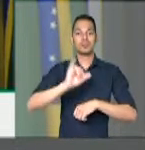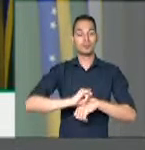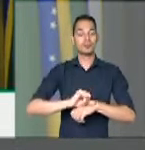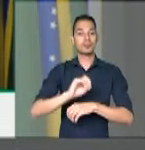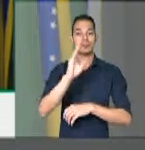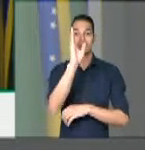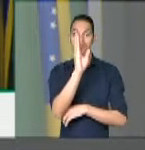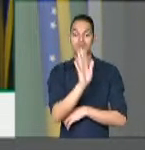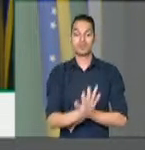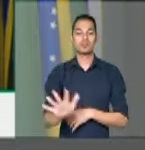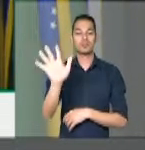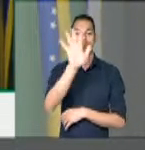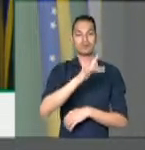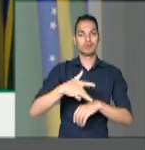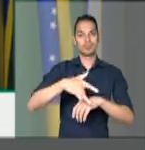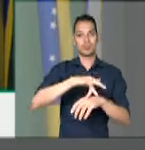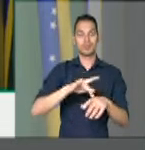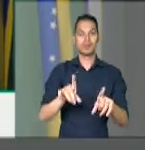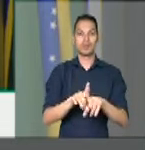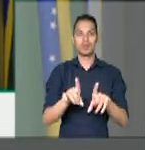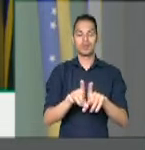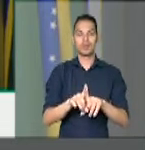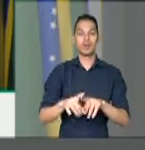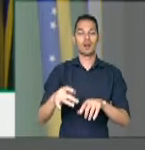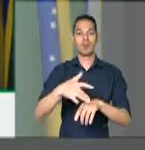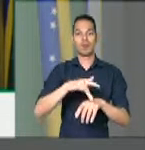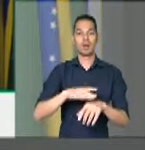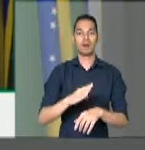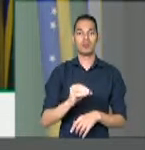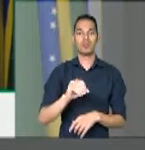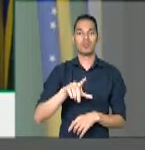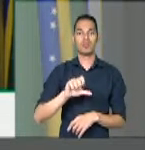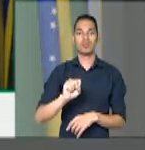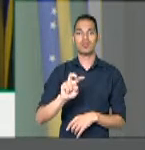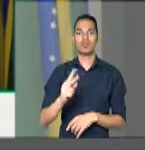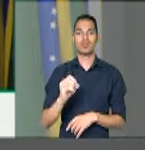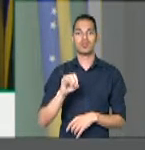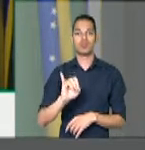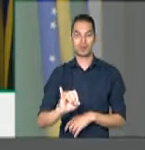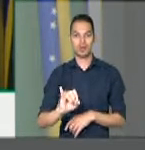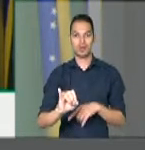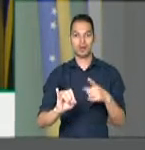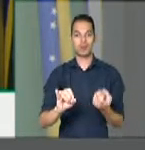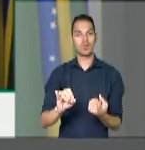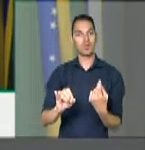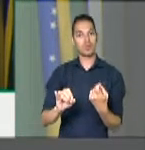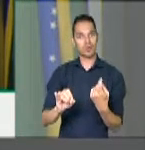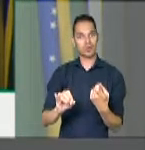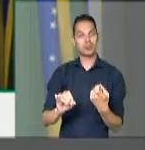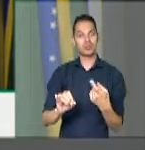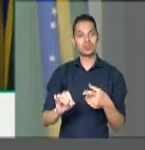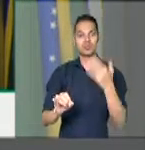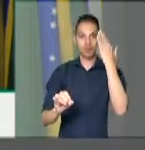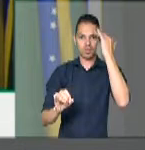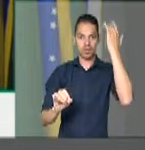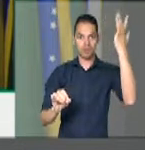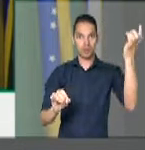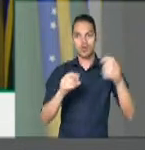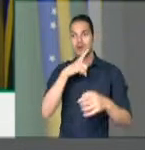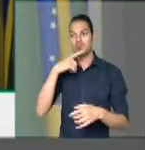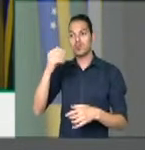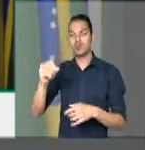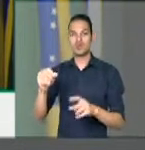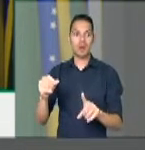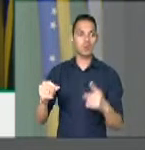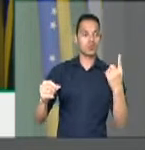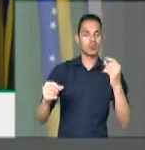acaso. Por lá temos também o Bolshoi, única filial desse consagrado balé fora da Rússia, se encontra em